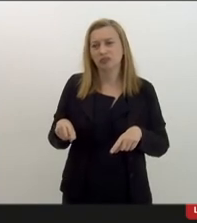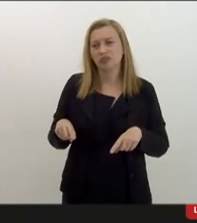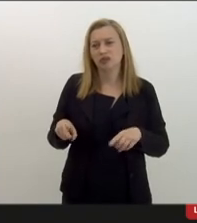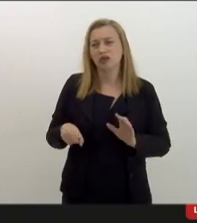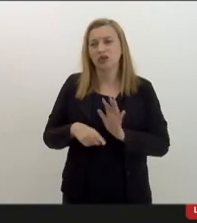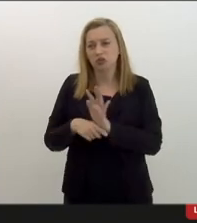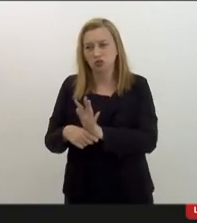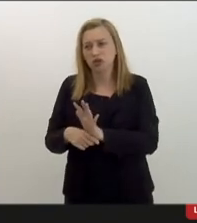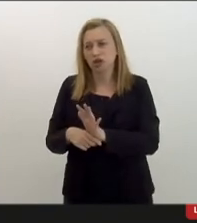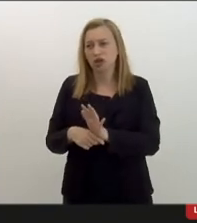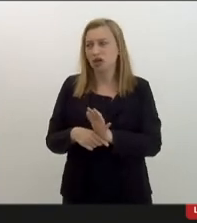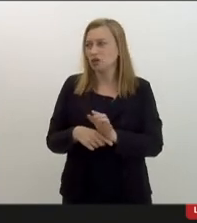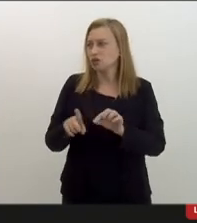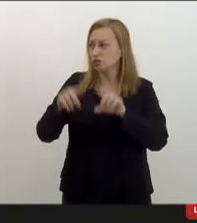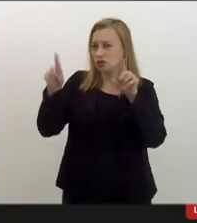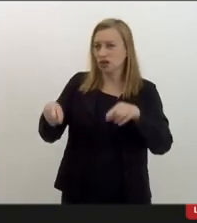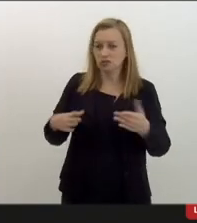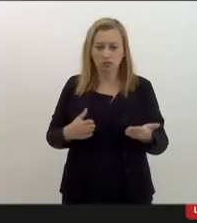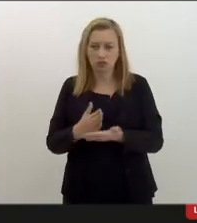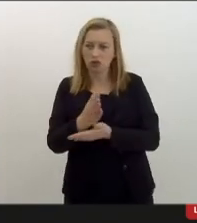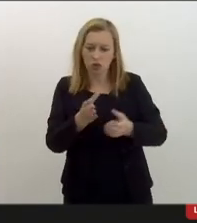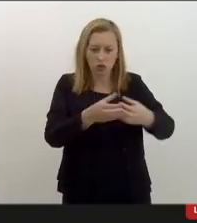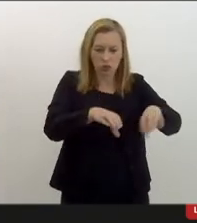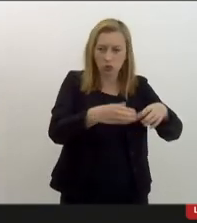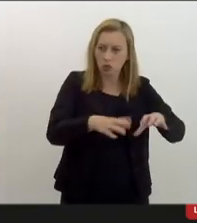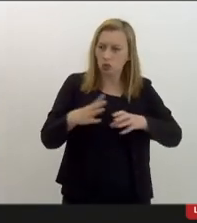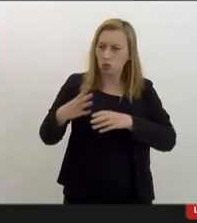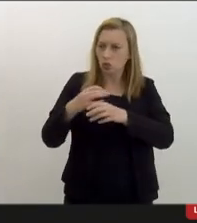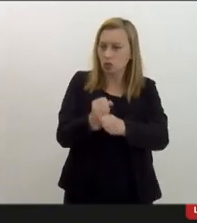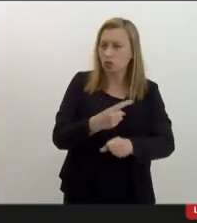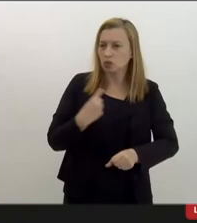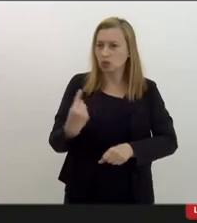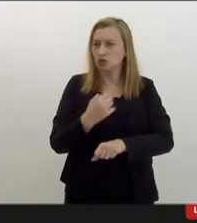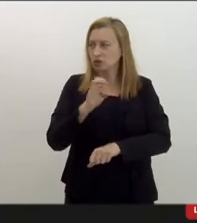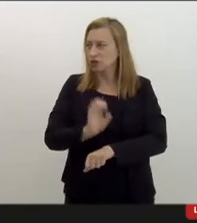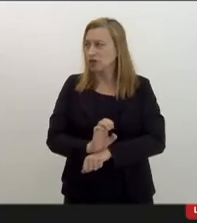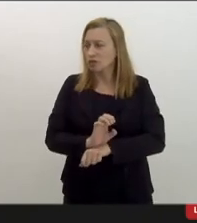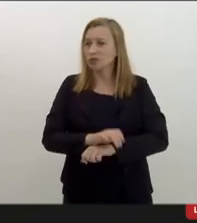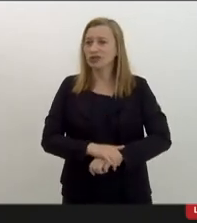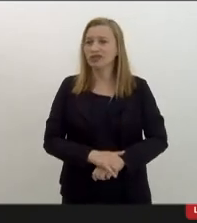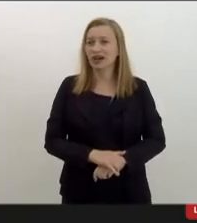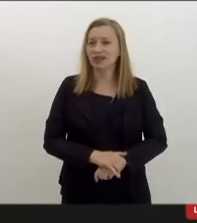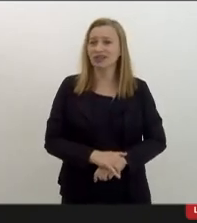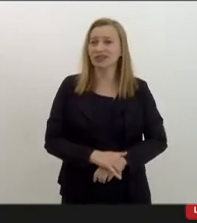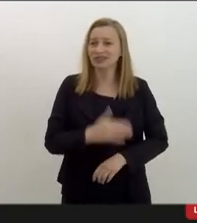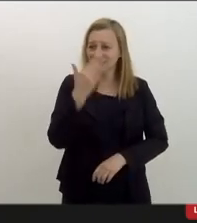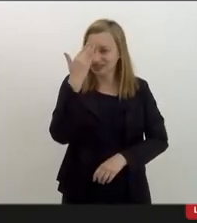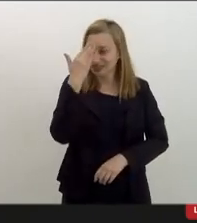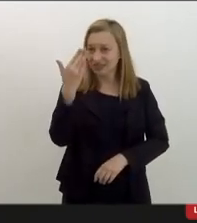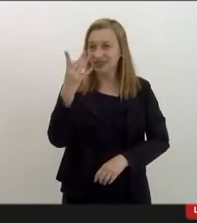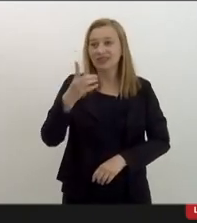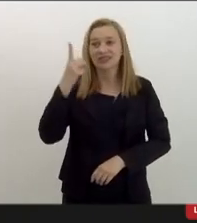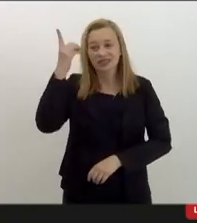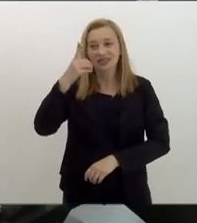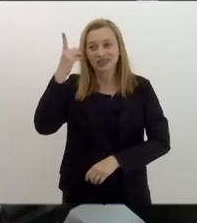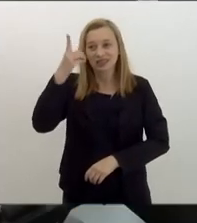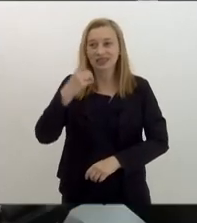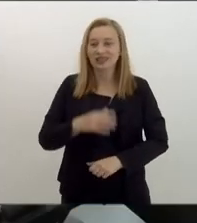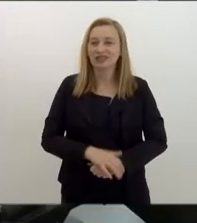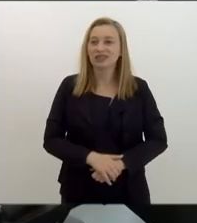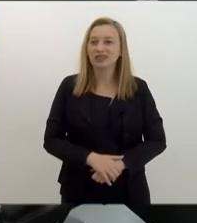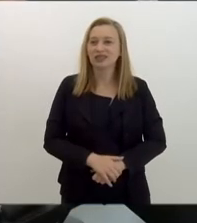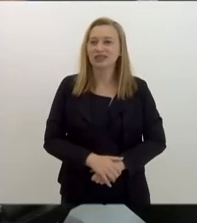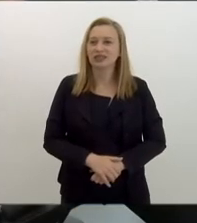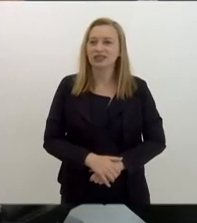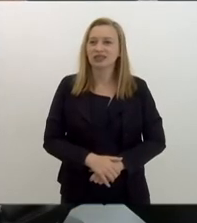passar no composto e vão estar somando muito o nosso estado mas muito obrigado secretário Muito obrigado